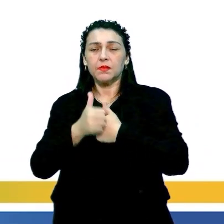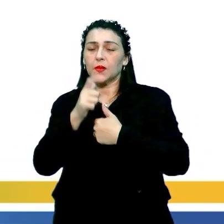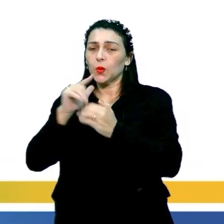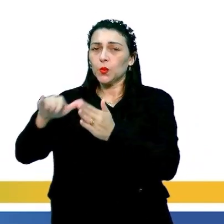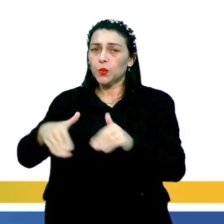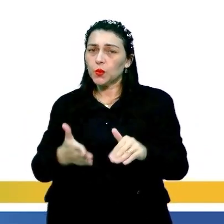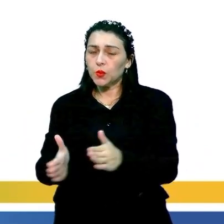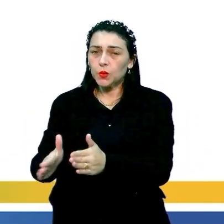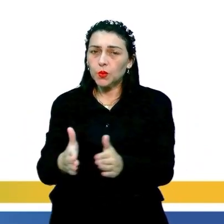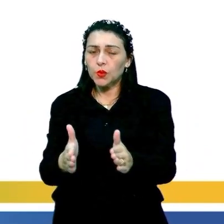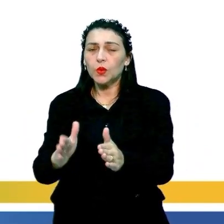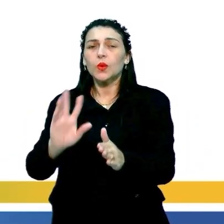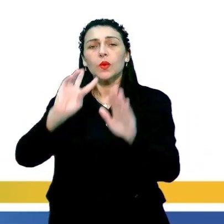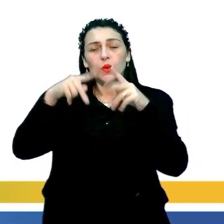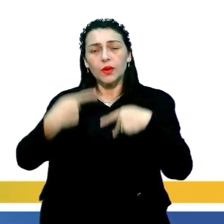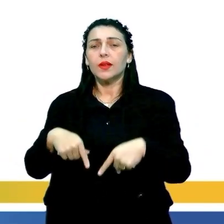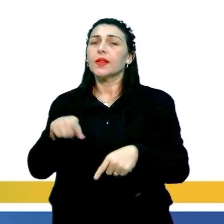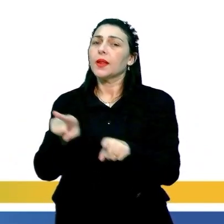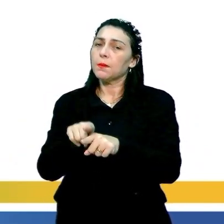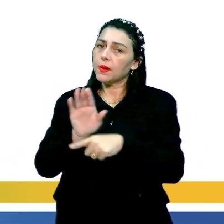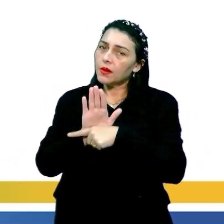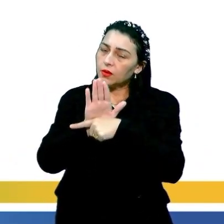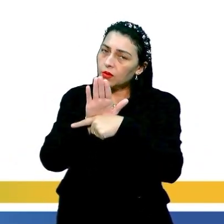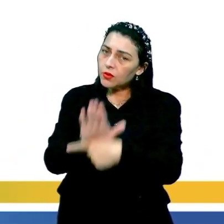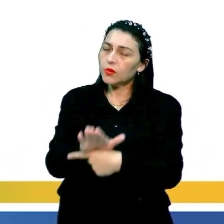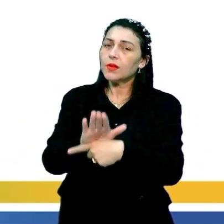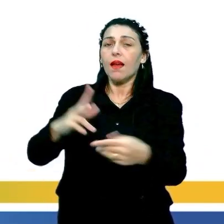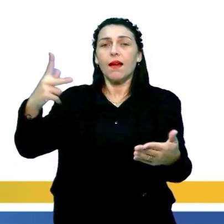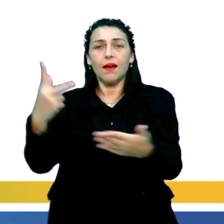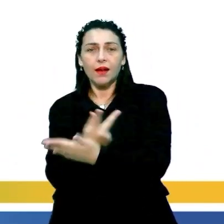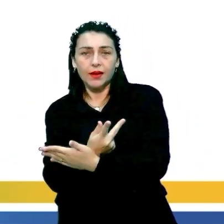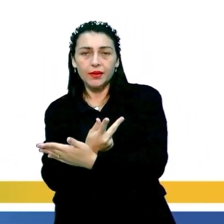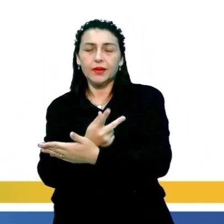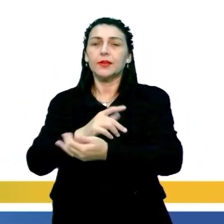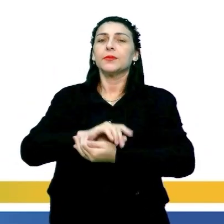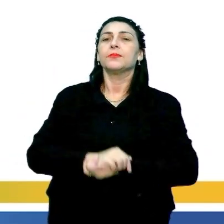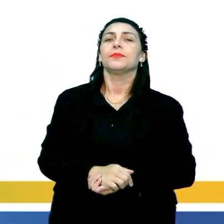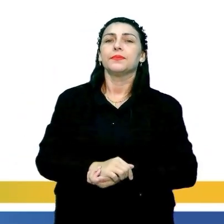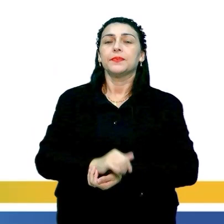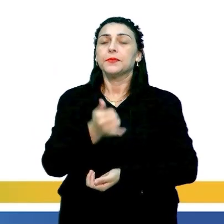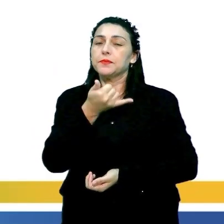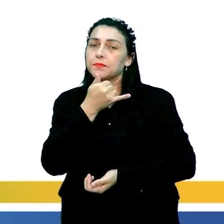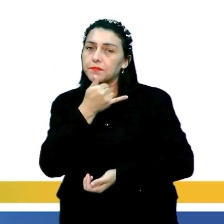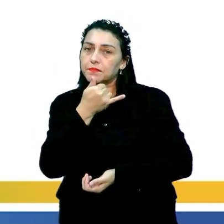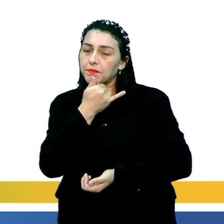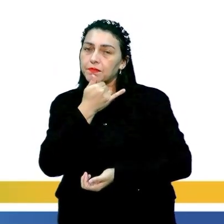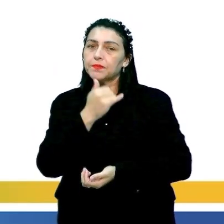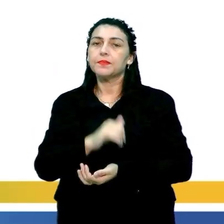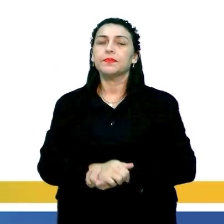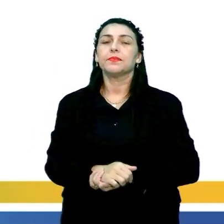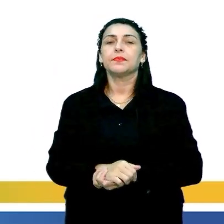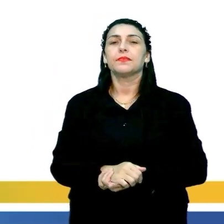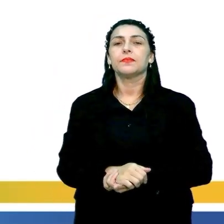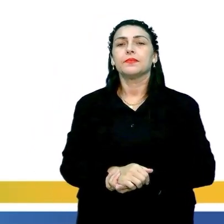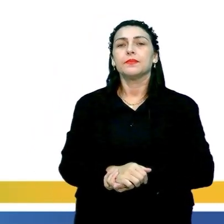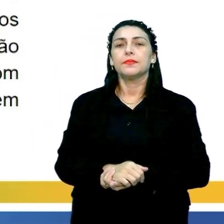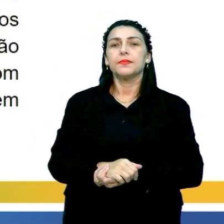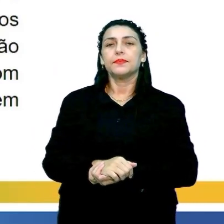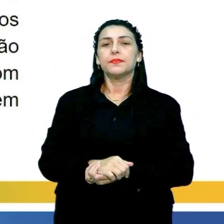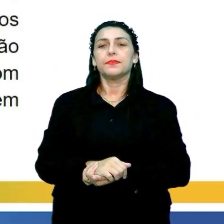aquilo que o ser humano também contribui de maneira negativa, infelizmente.